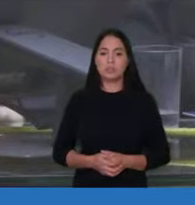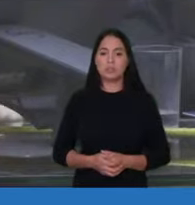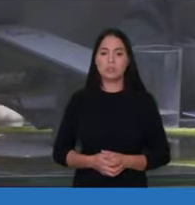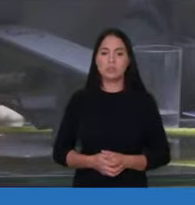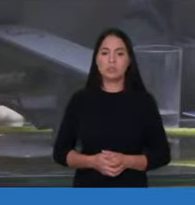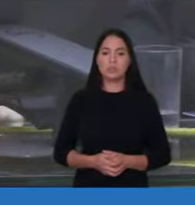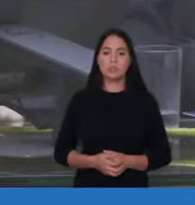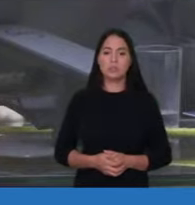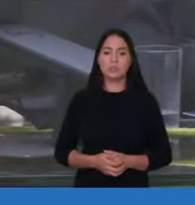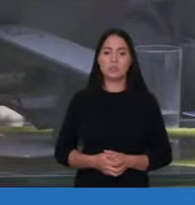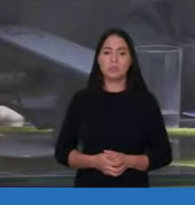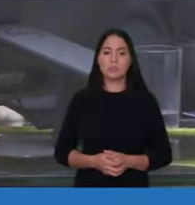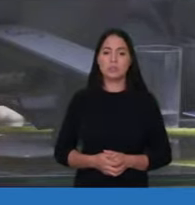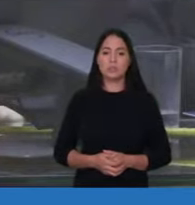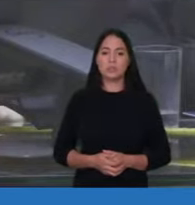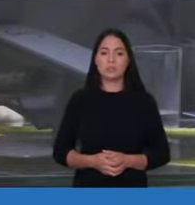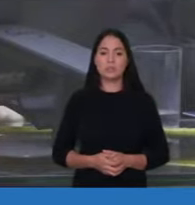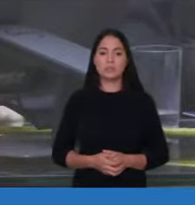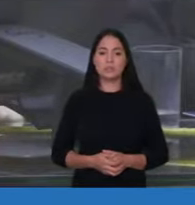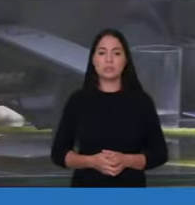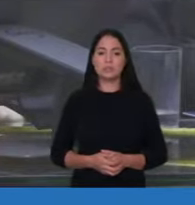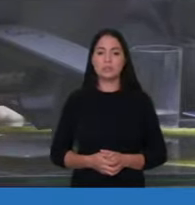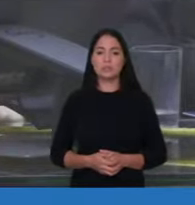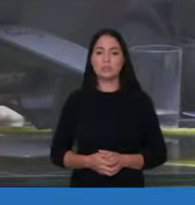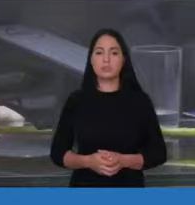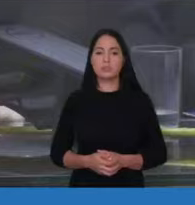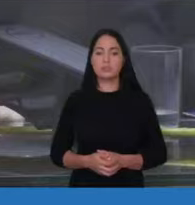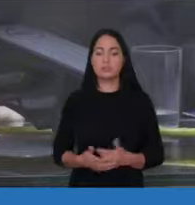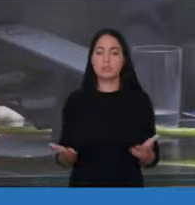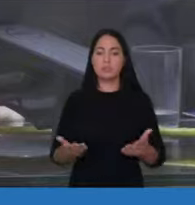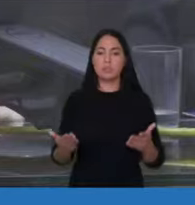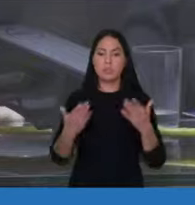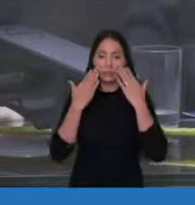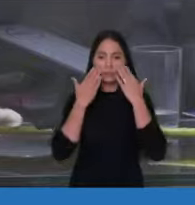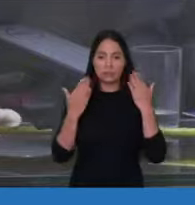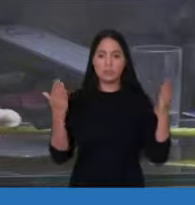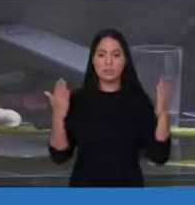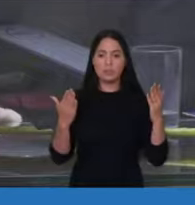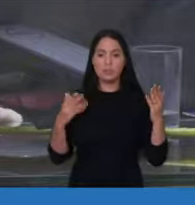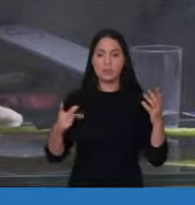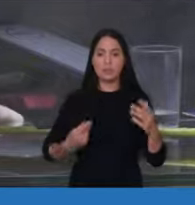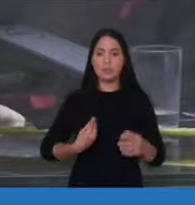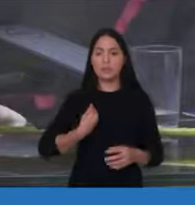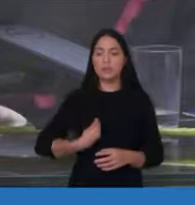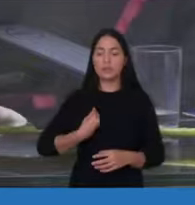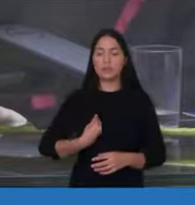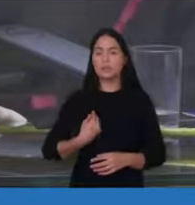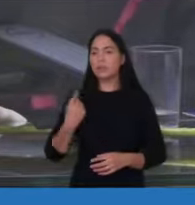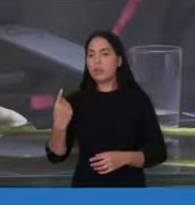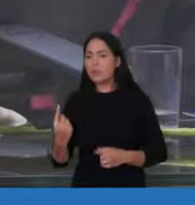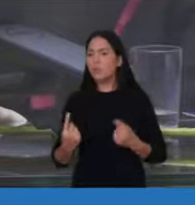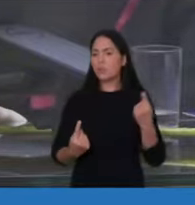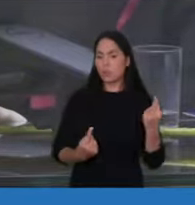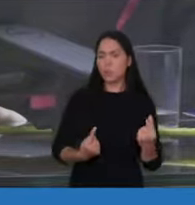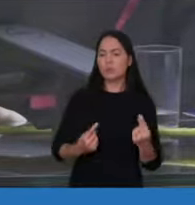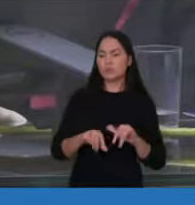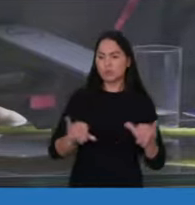E eu vou, aos poucos, apresentando aqui as presenças.